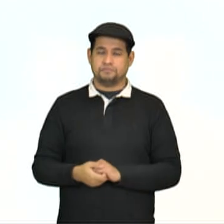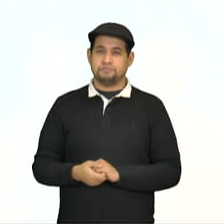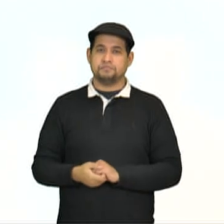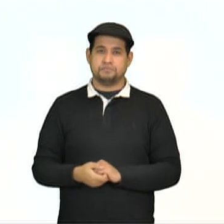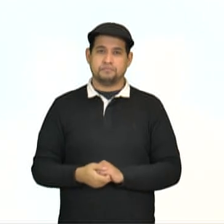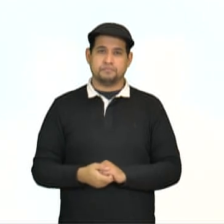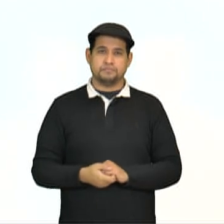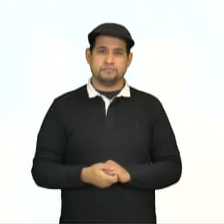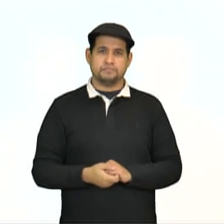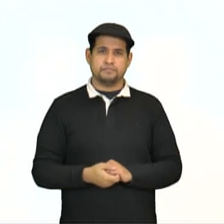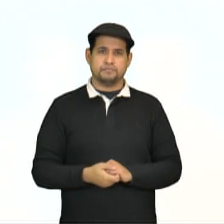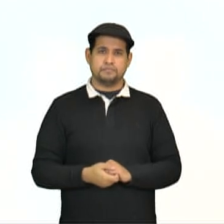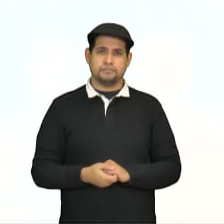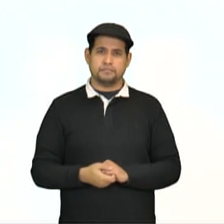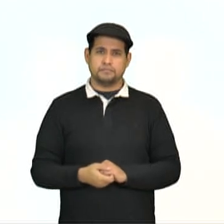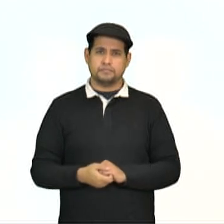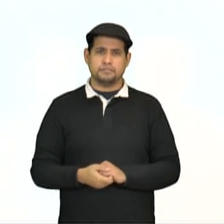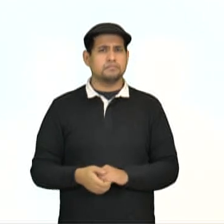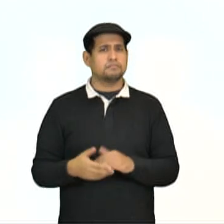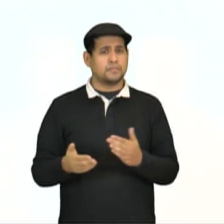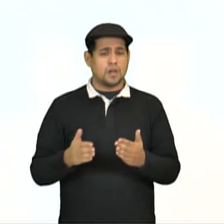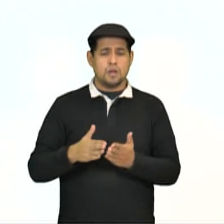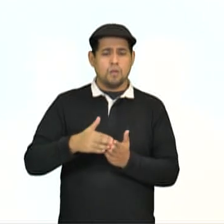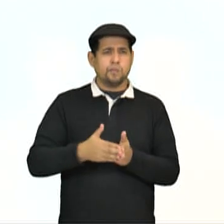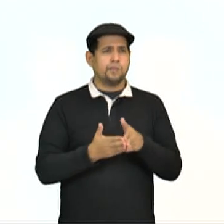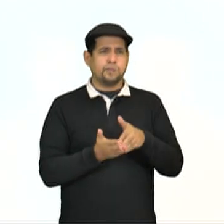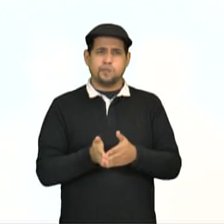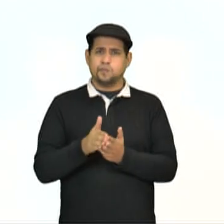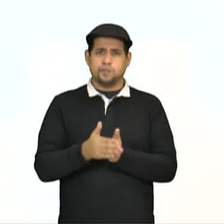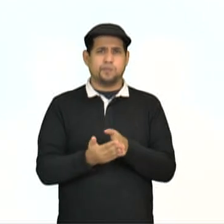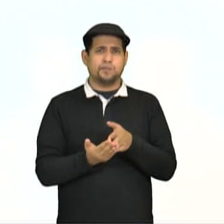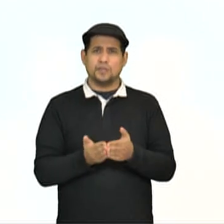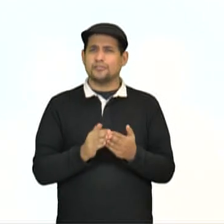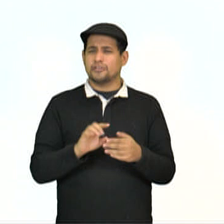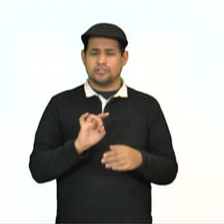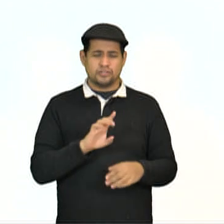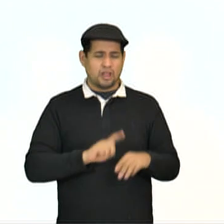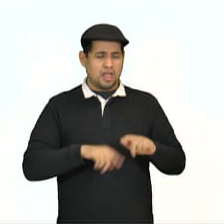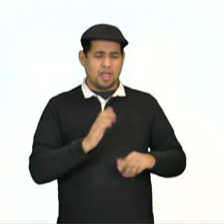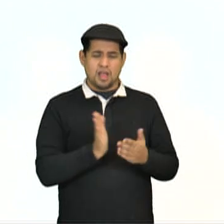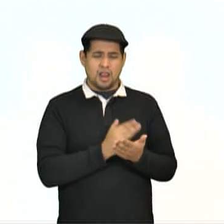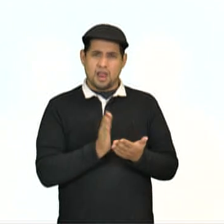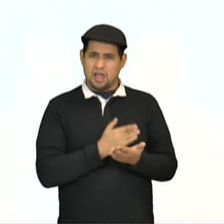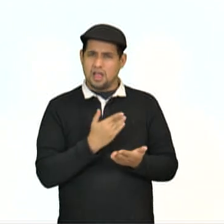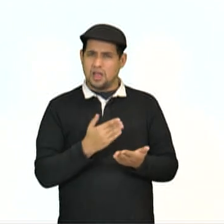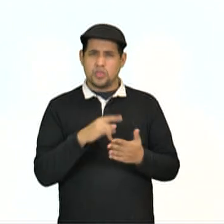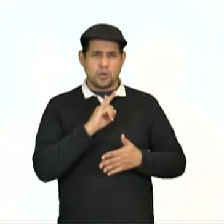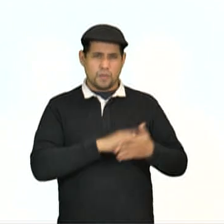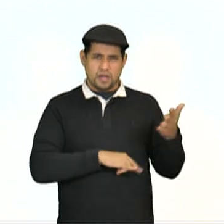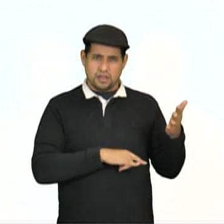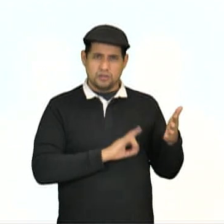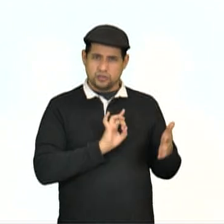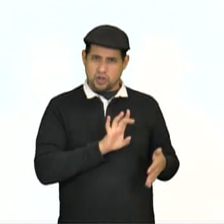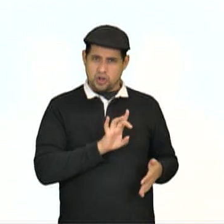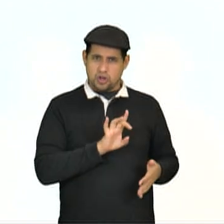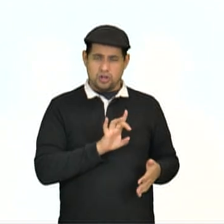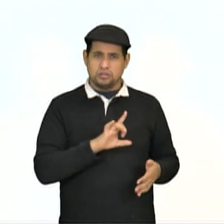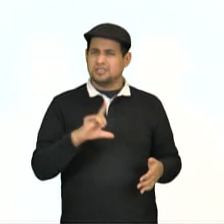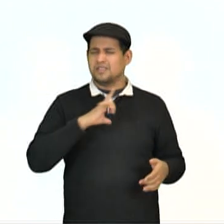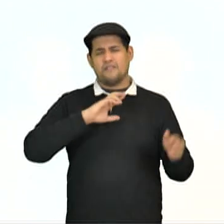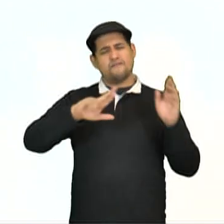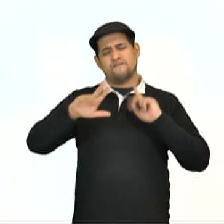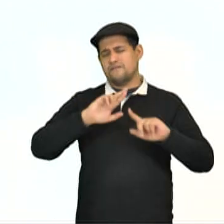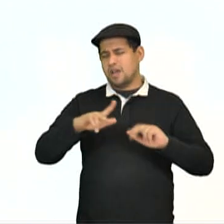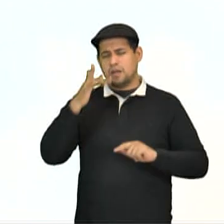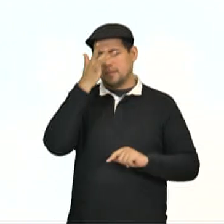1808. Bom, os navios não vieram só com objetos, com livros, com documentos. Teve um monte de